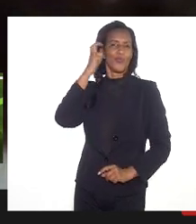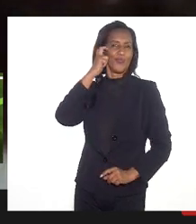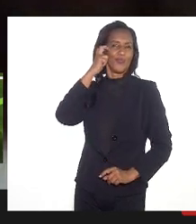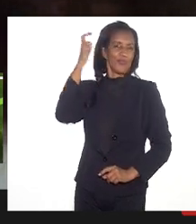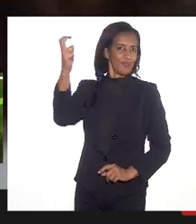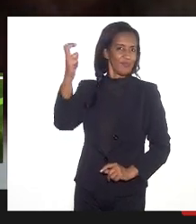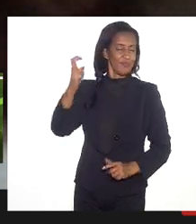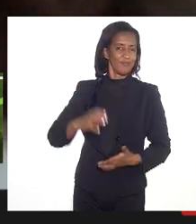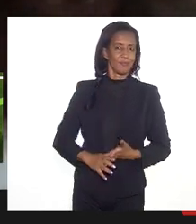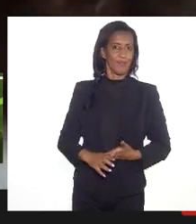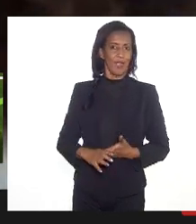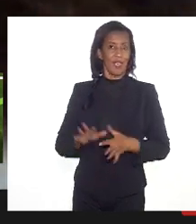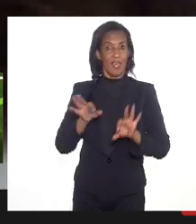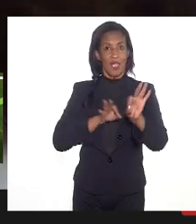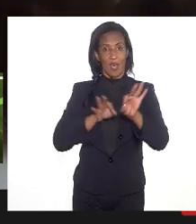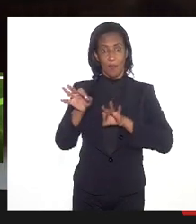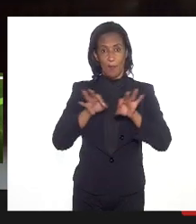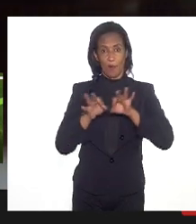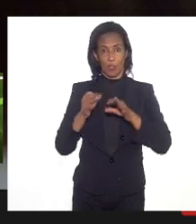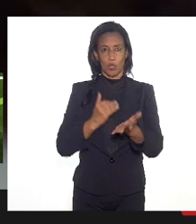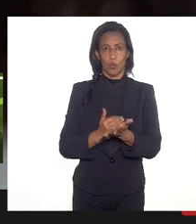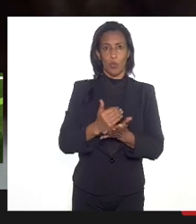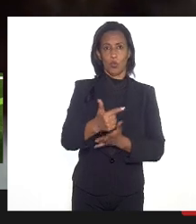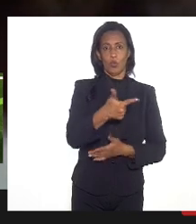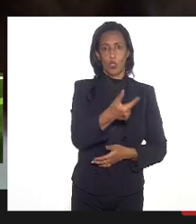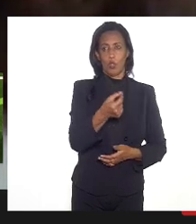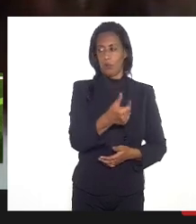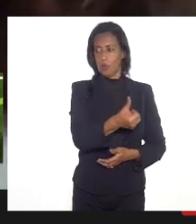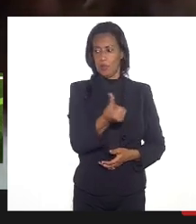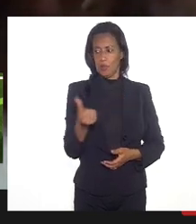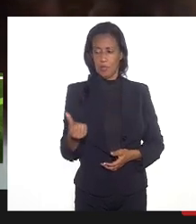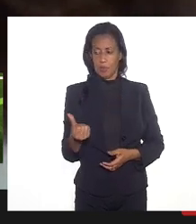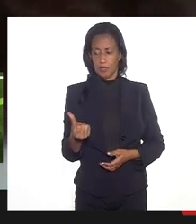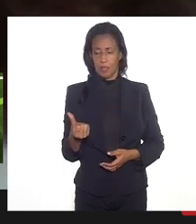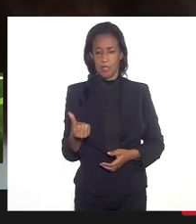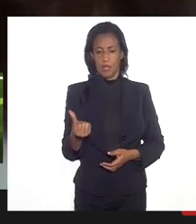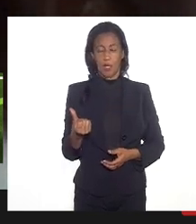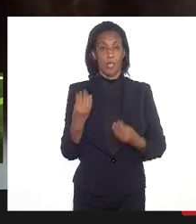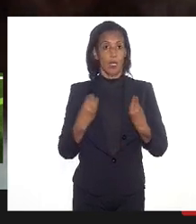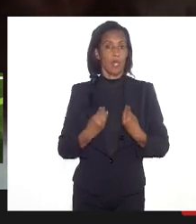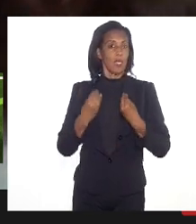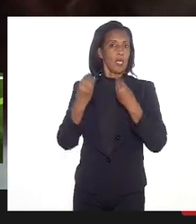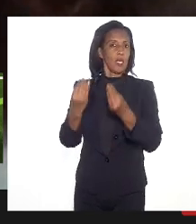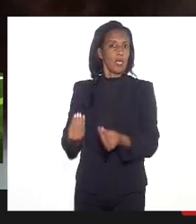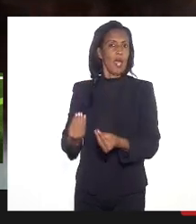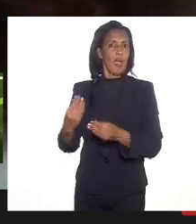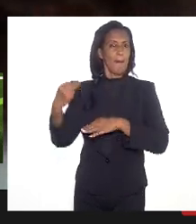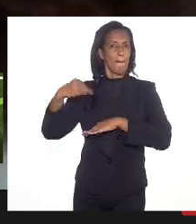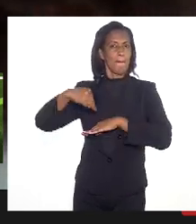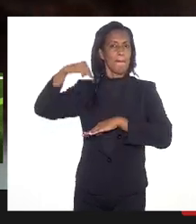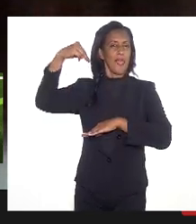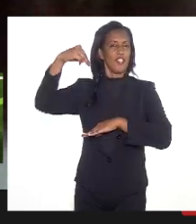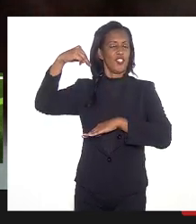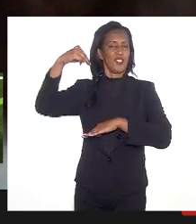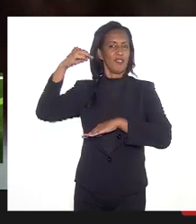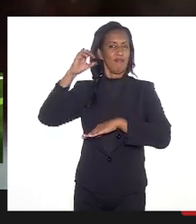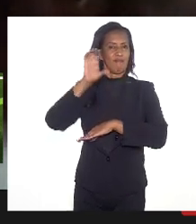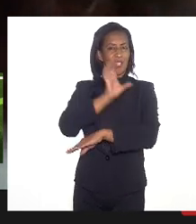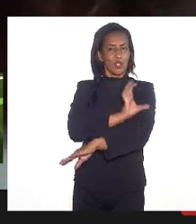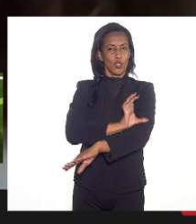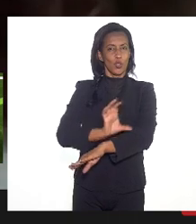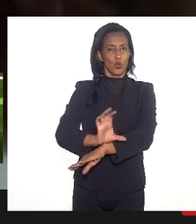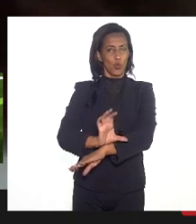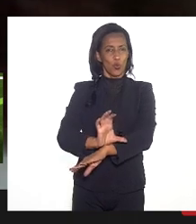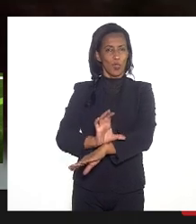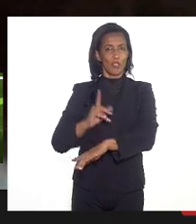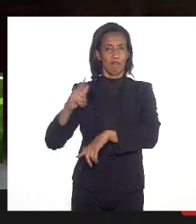mais recente, que está na UF desde 2016, que traz os mestres das culturas tradicionais para